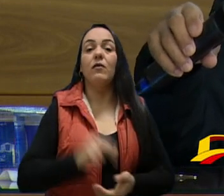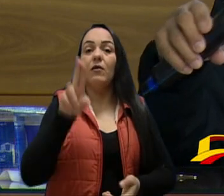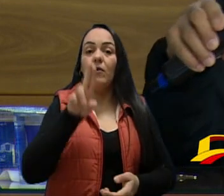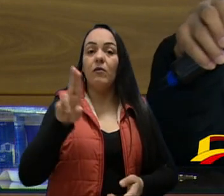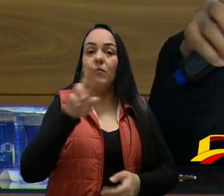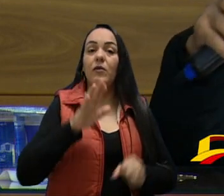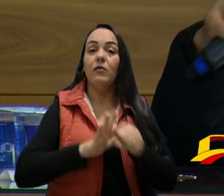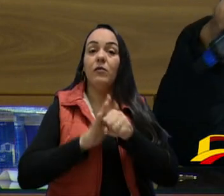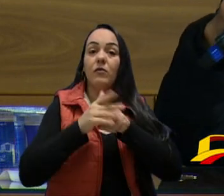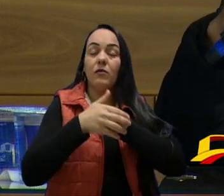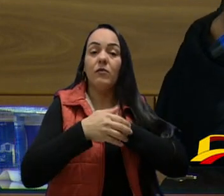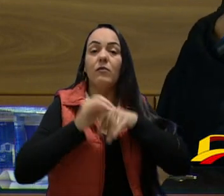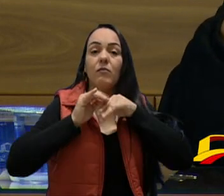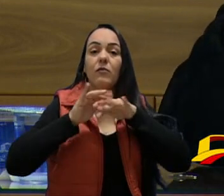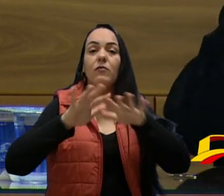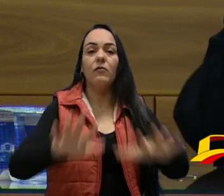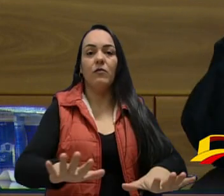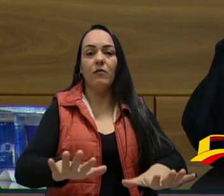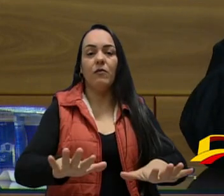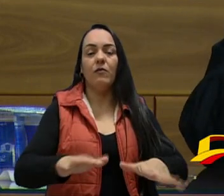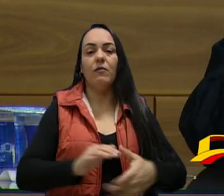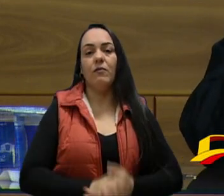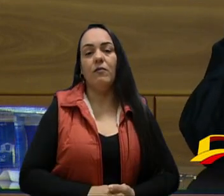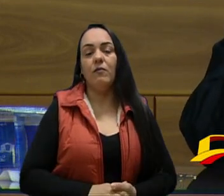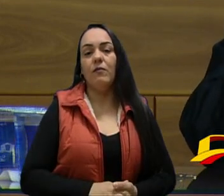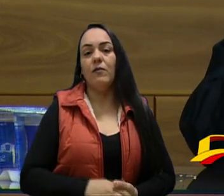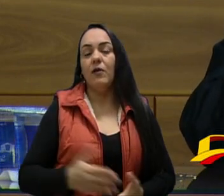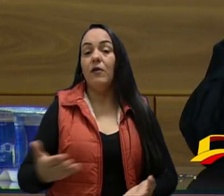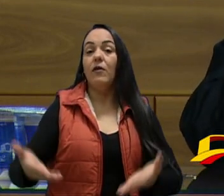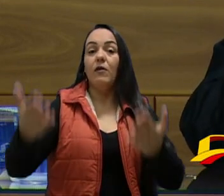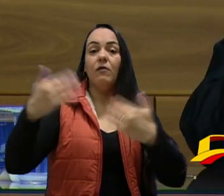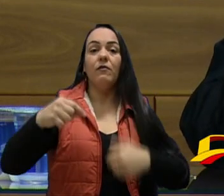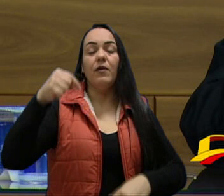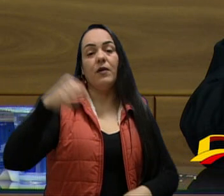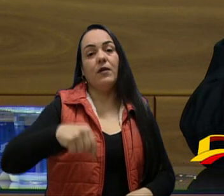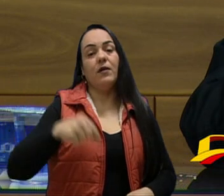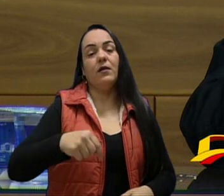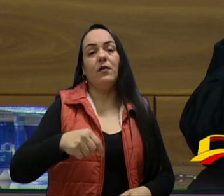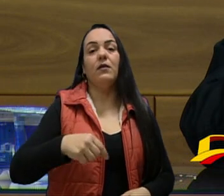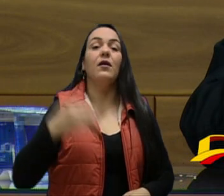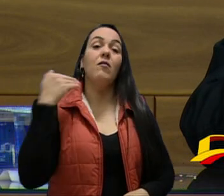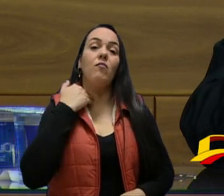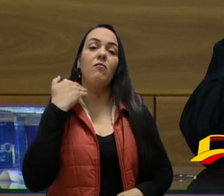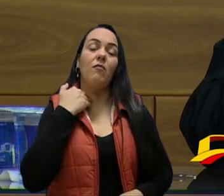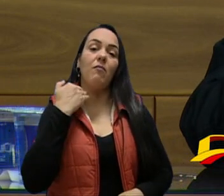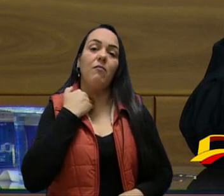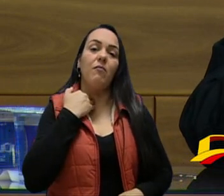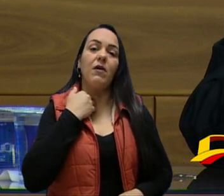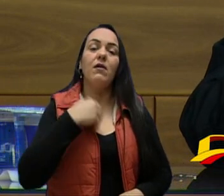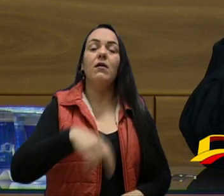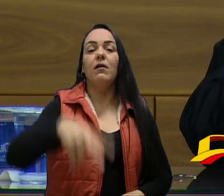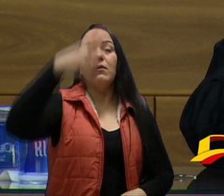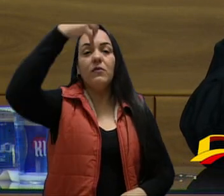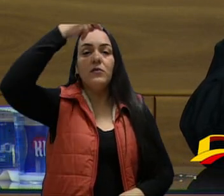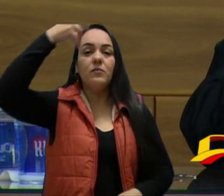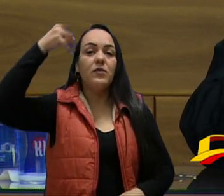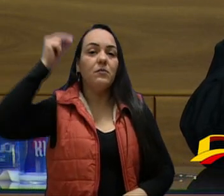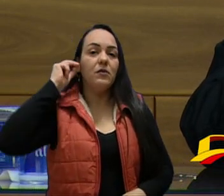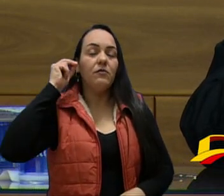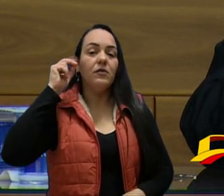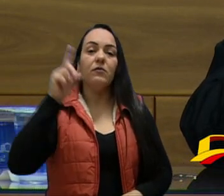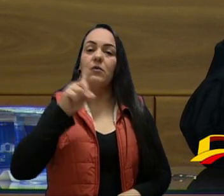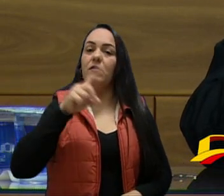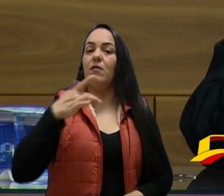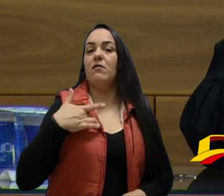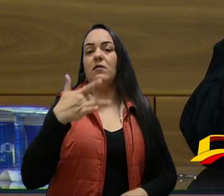pra que tipo de uso nós podemos defender aqui vem direto na conta da prefeitura corredor isso não vem no fundo municipal de